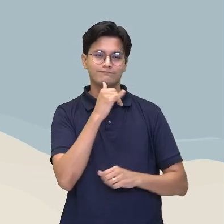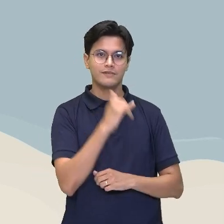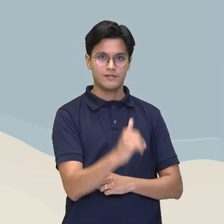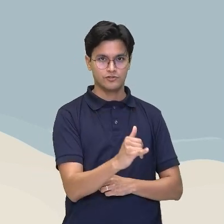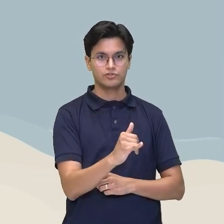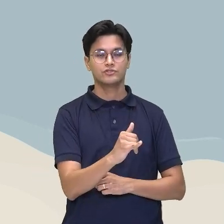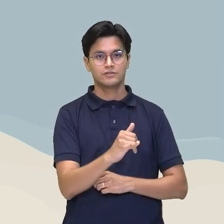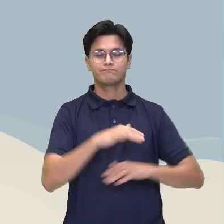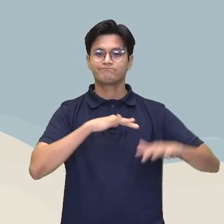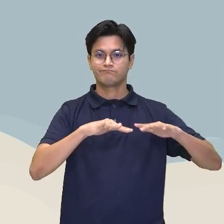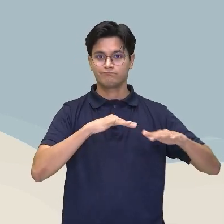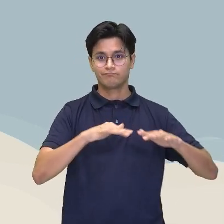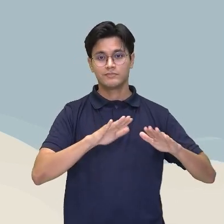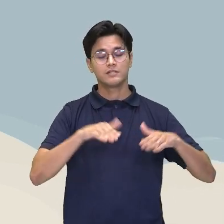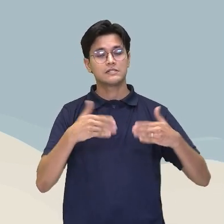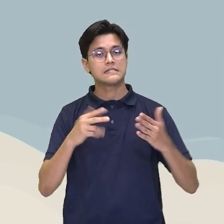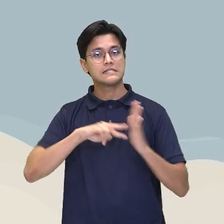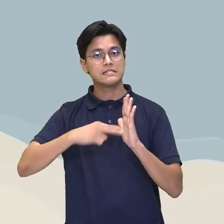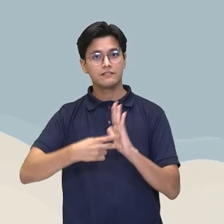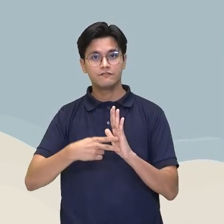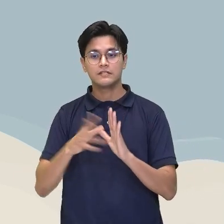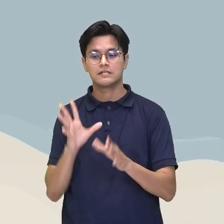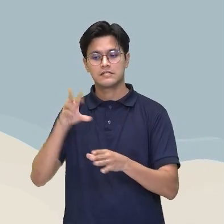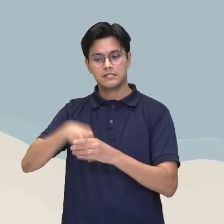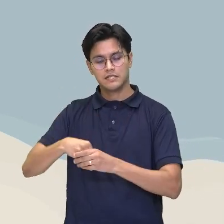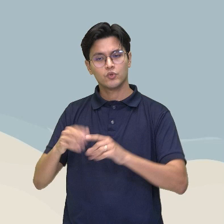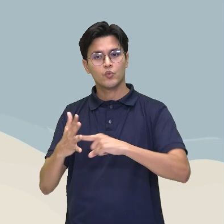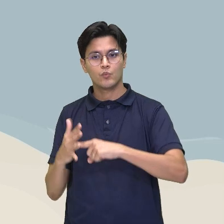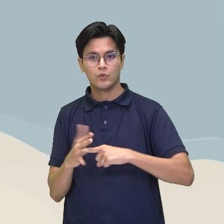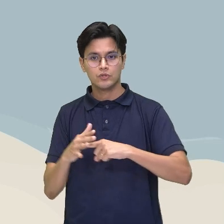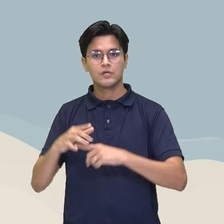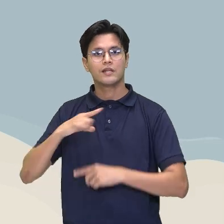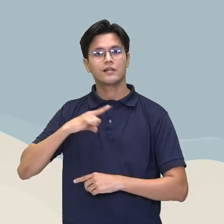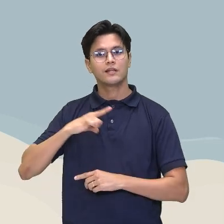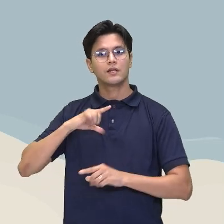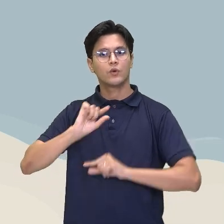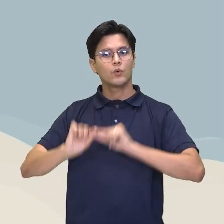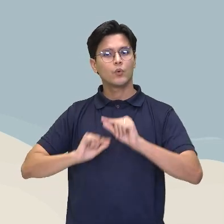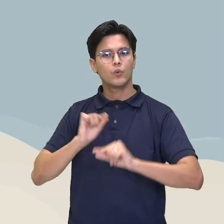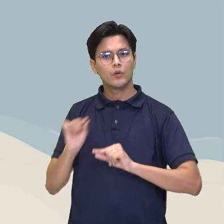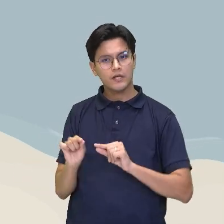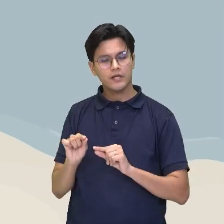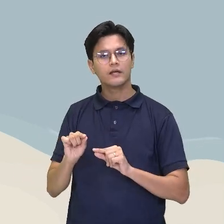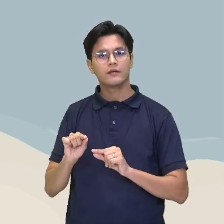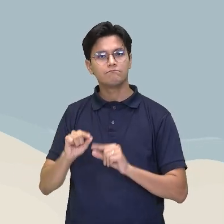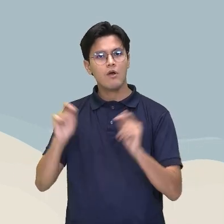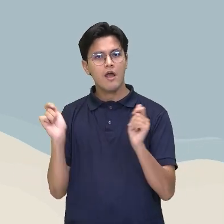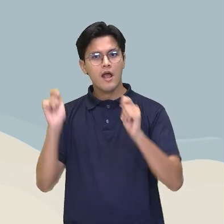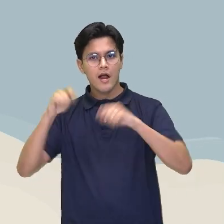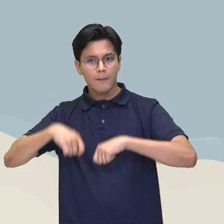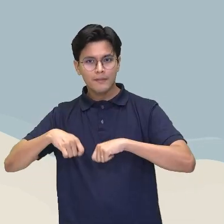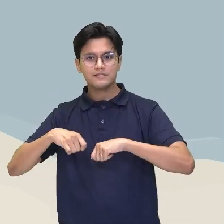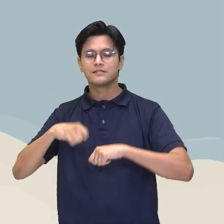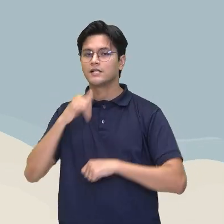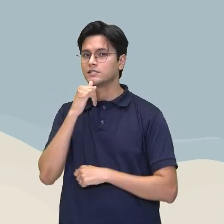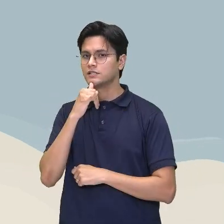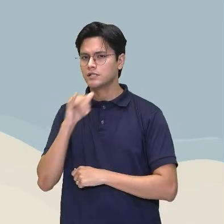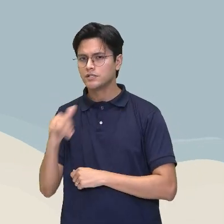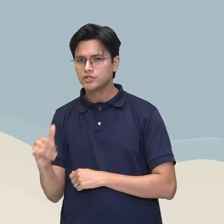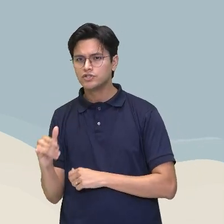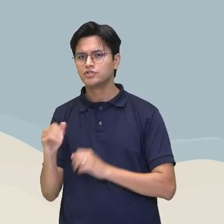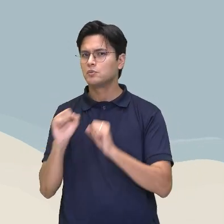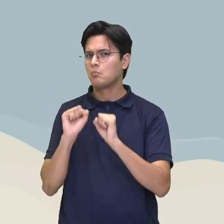dentro desses motores, eles vão trabalhar aí de alguma forma para converter uma energia que pode ser aí de uma